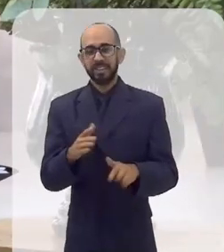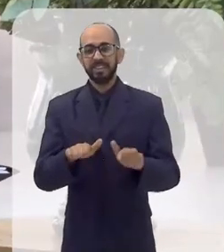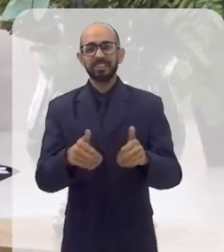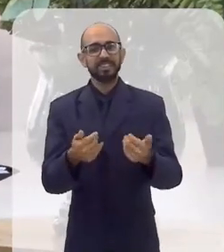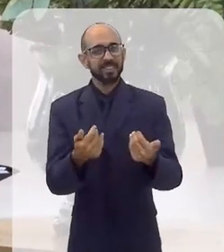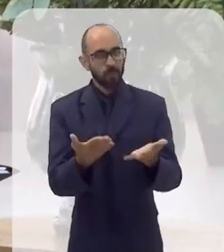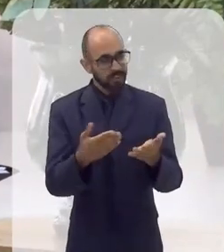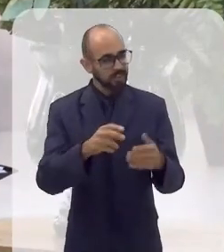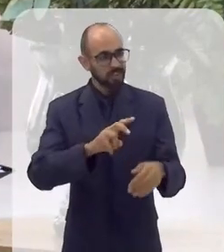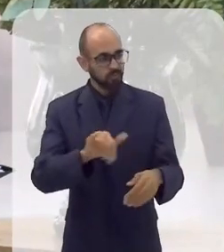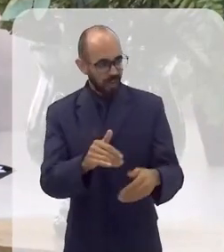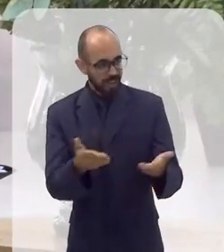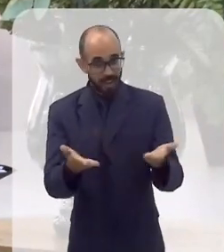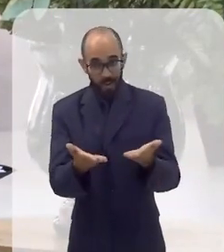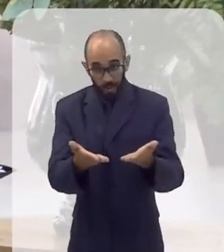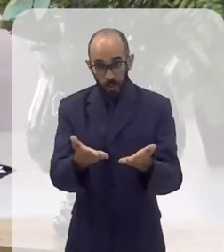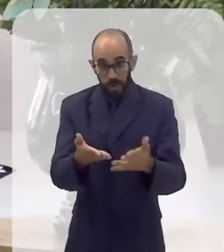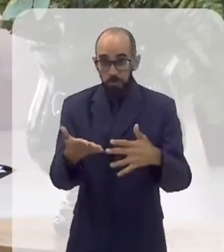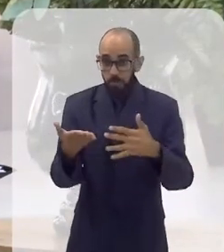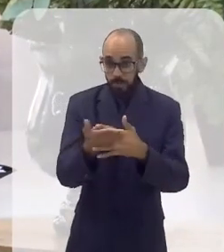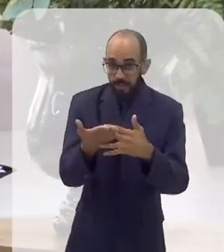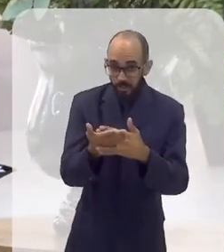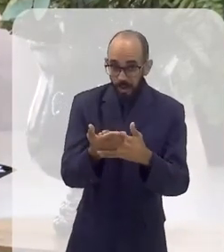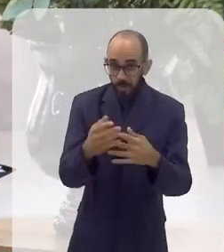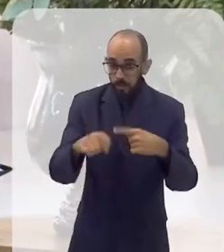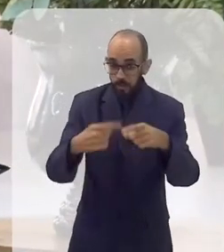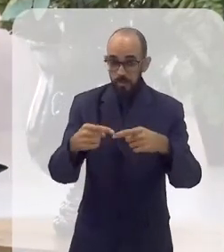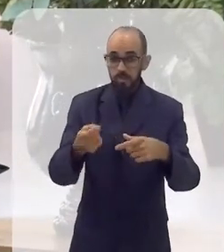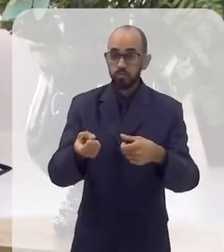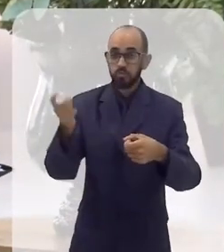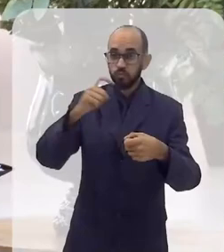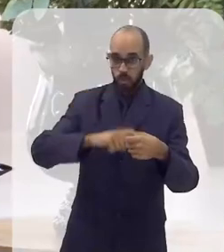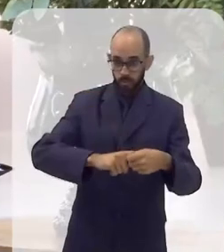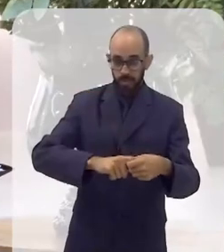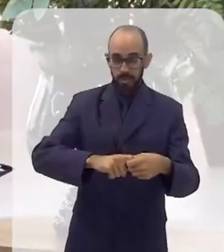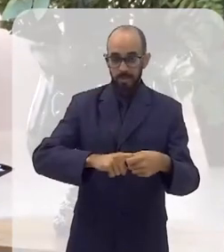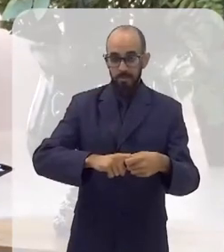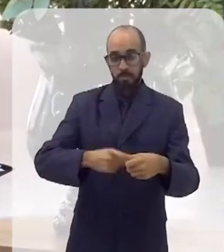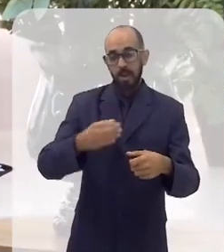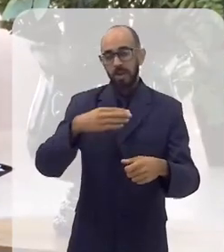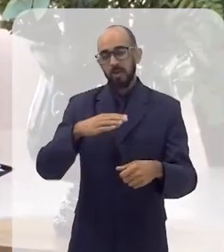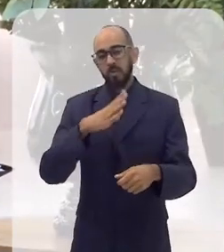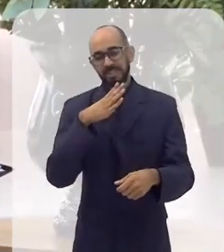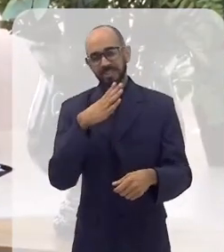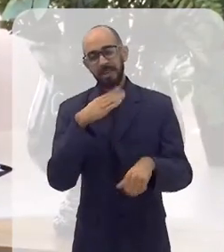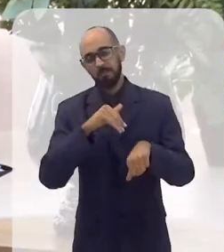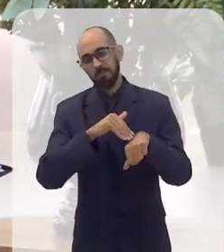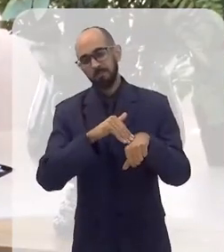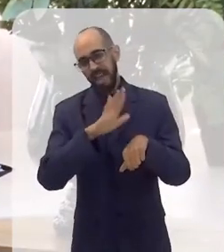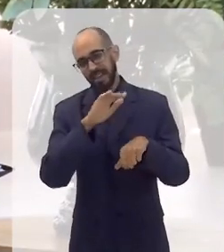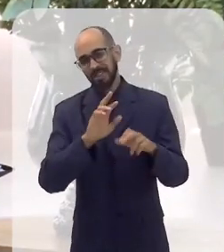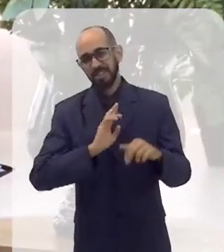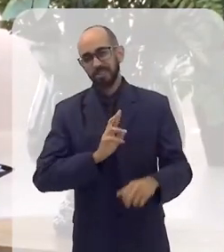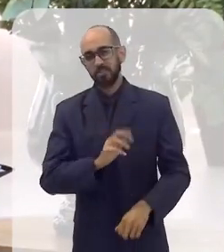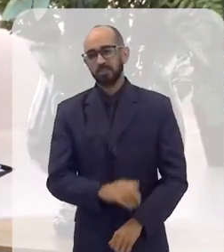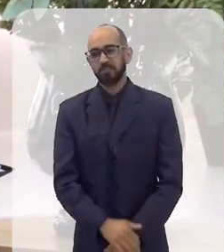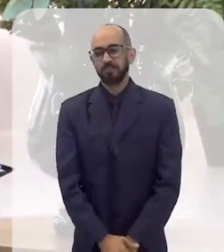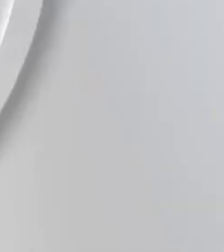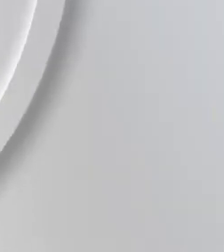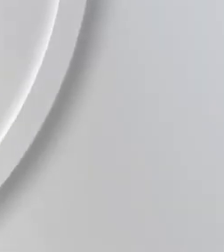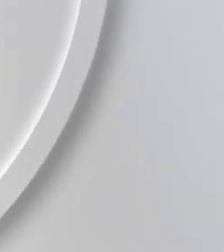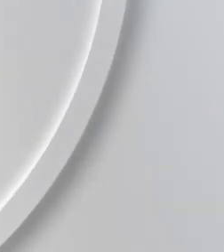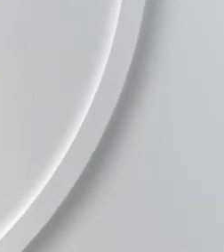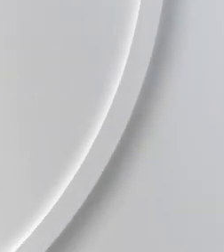nós vamos no nosso intervalo e daqui a pouco nós estamos de volta para conhecer um pouco mais sobre essa religião.